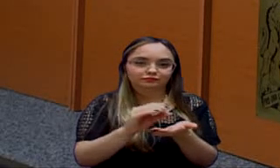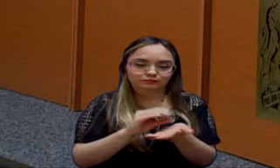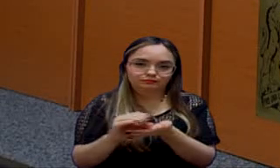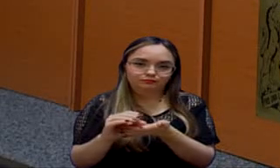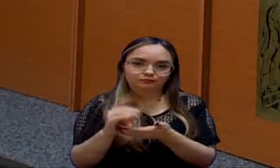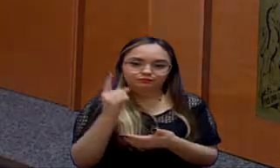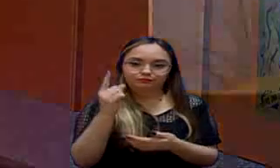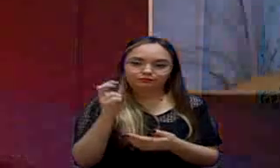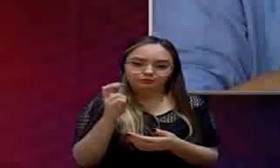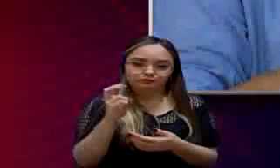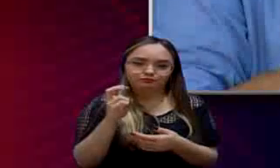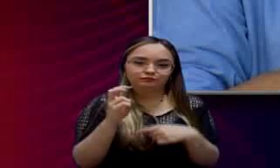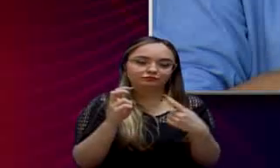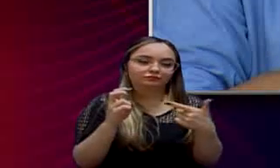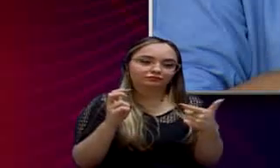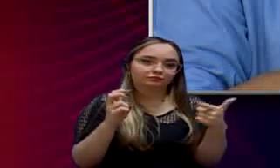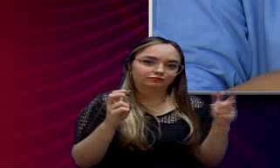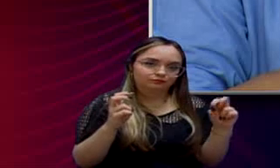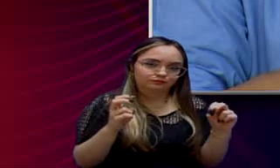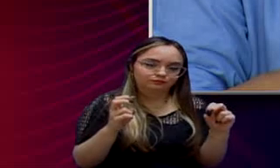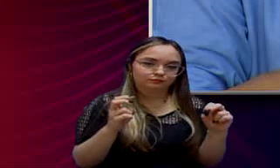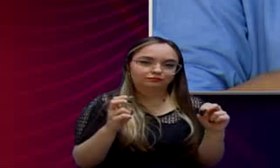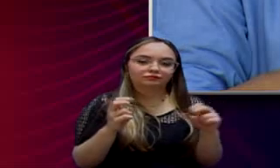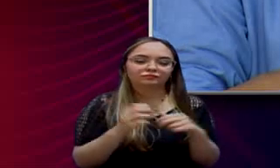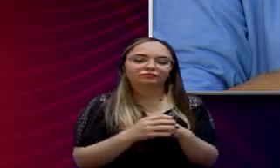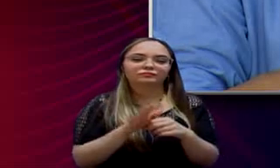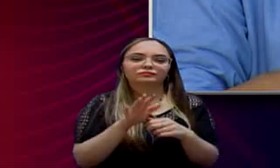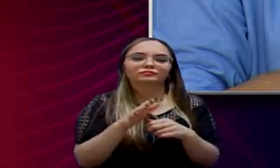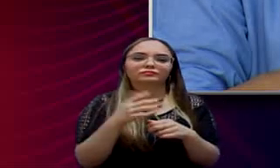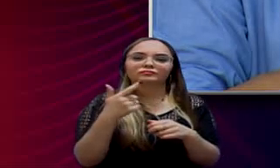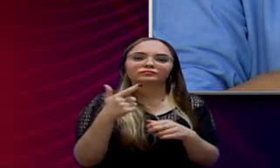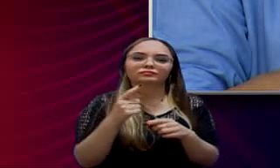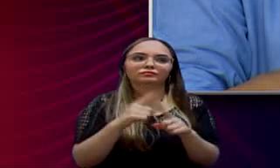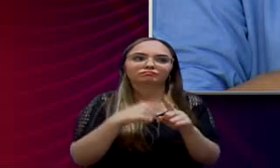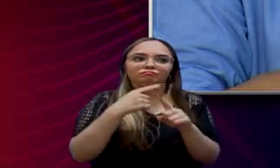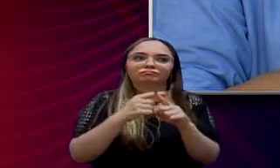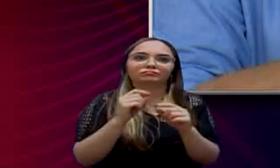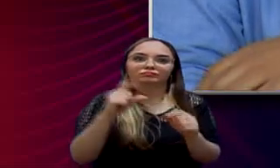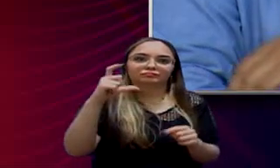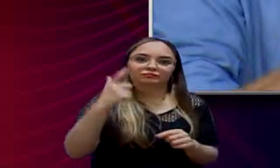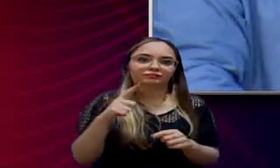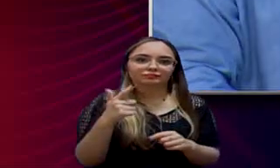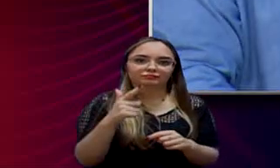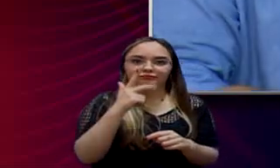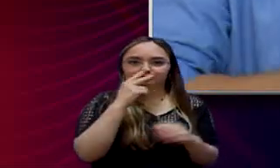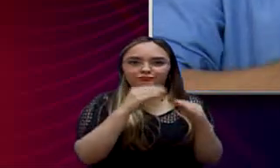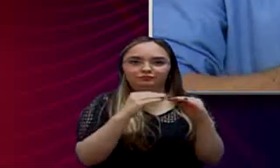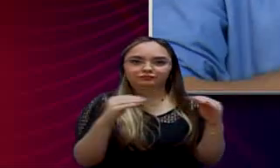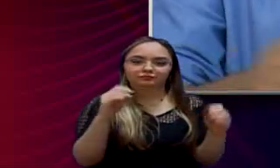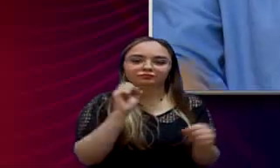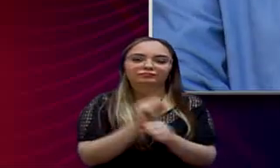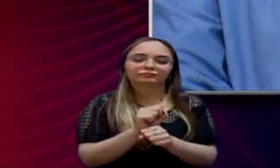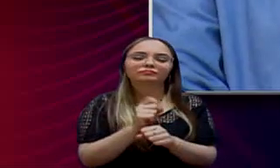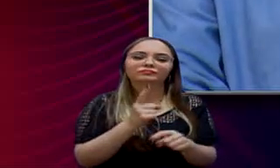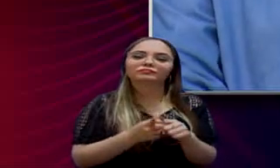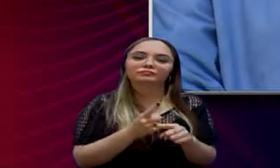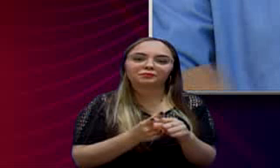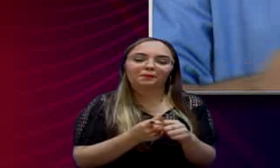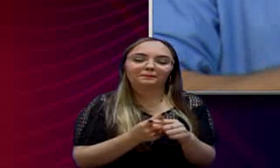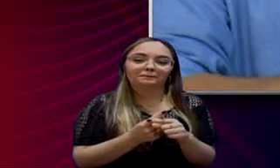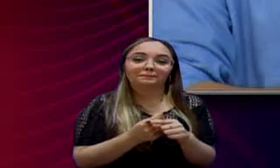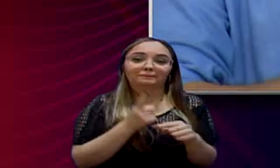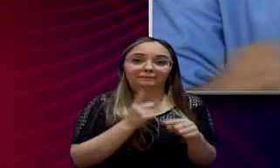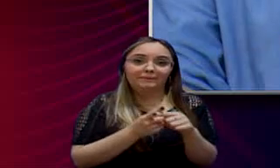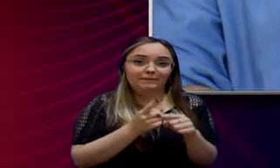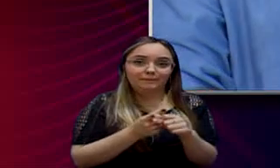15 depois de 250 mas não teve um acréscimo né não teve aumento ficou paralisado porque porque